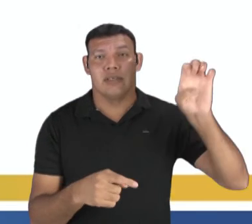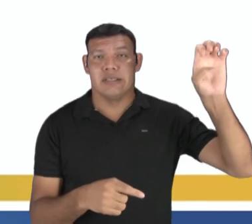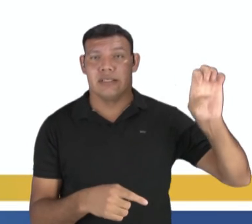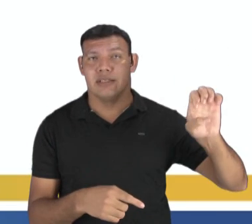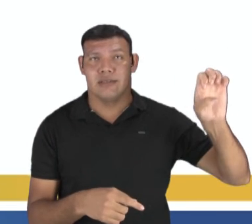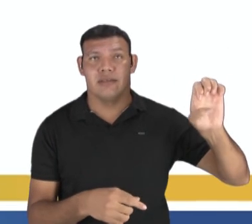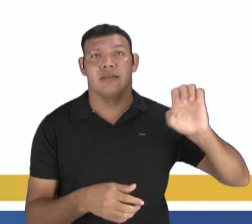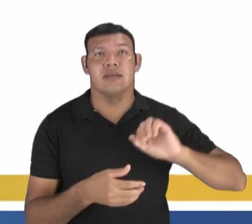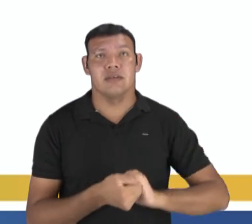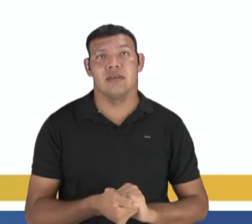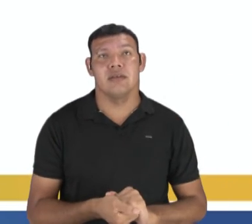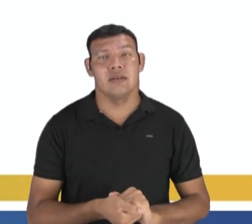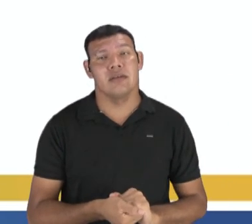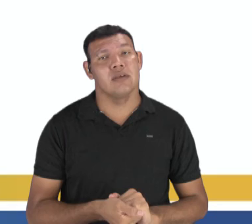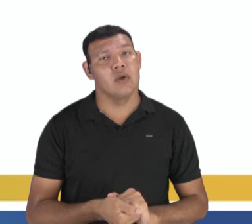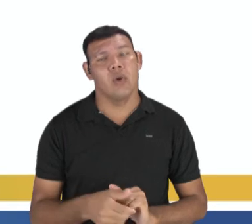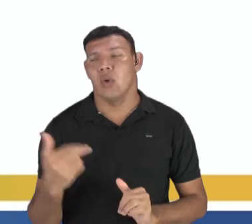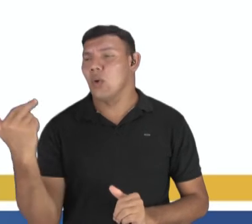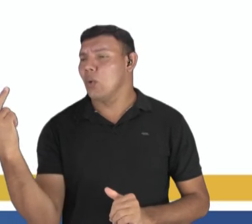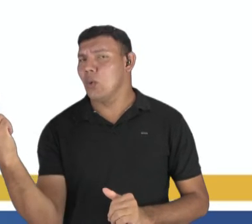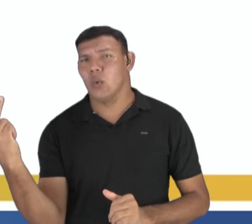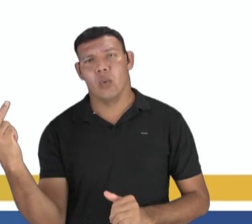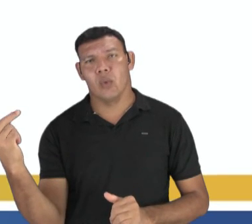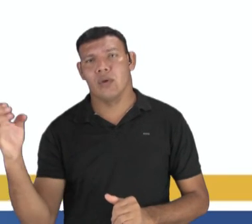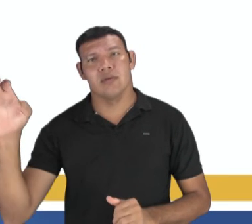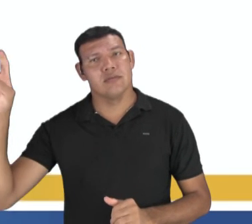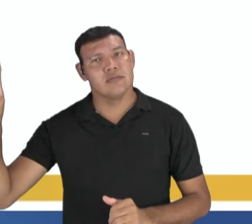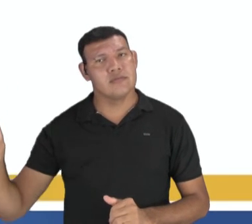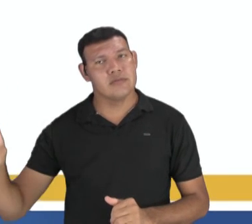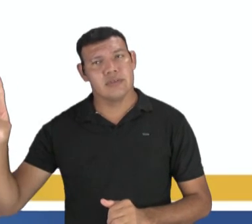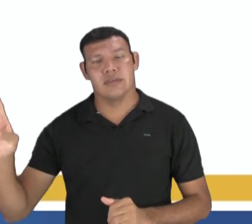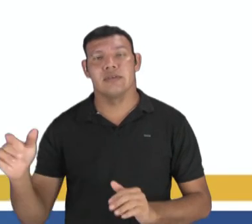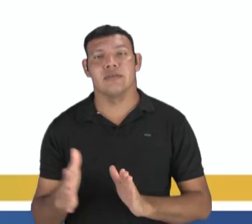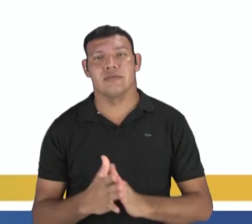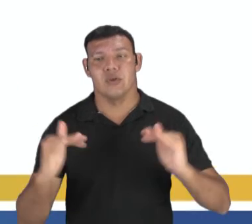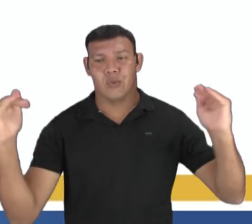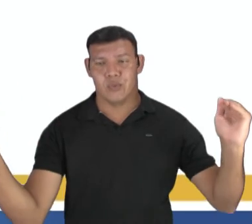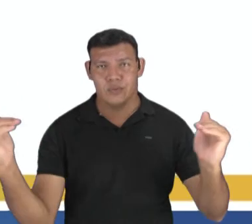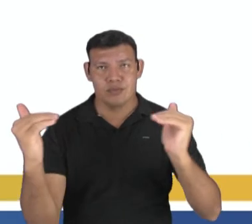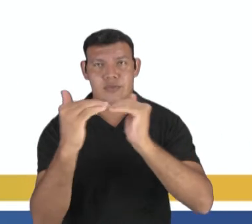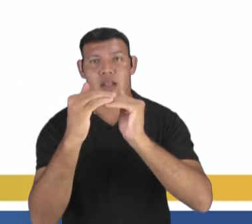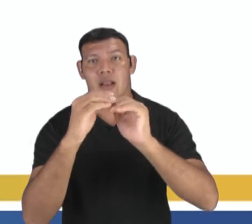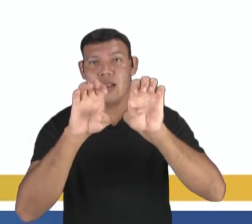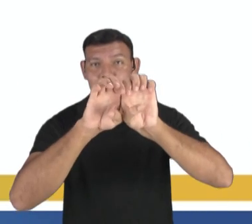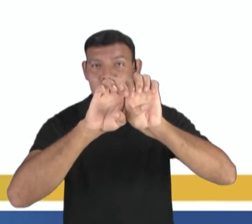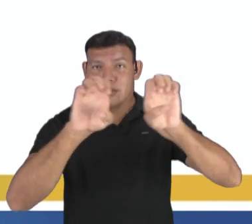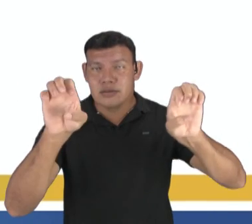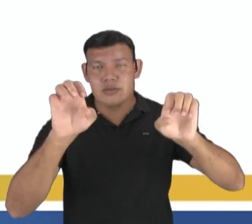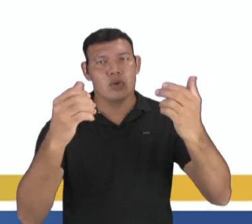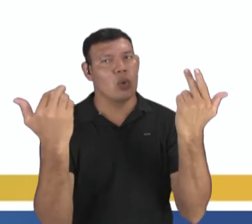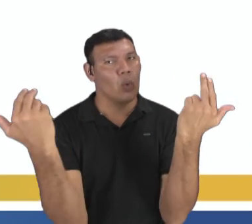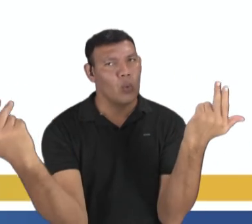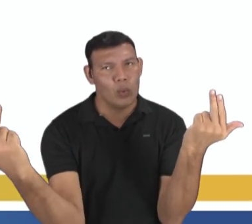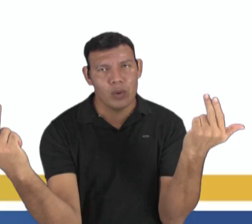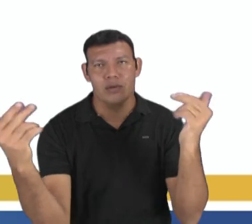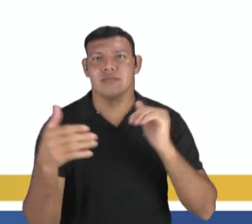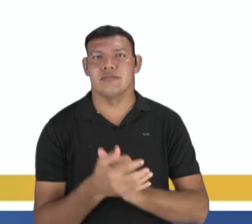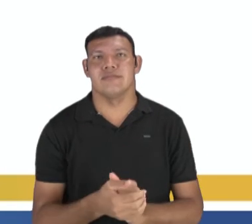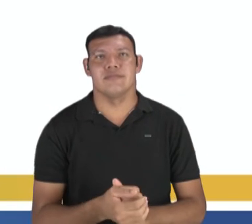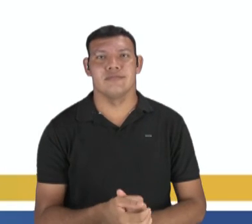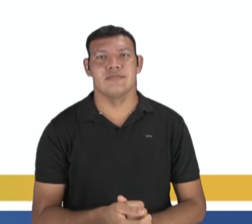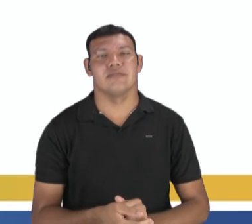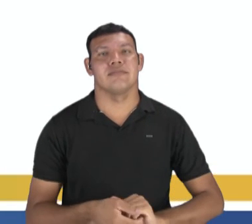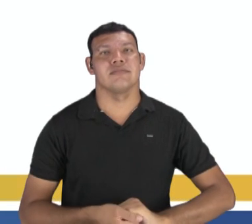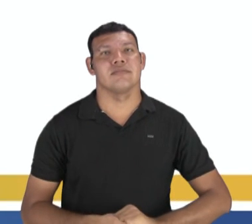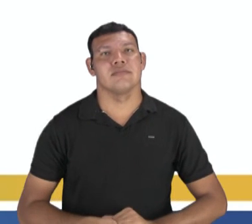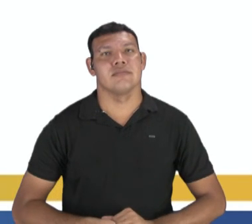esquerdo tem que ser igual ao que está do lado direito. Isso é uma igualdade, isso é uma equação. Então, o que está do lado esquerdo tem que ser igual ao que